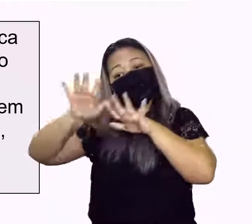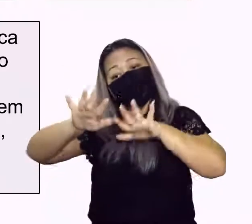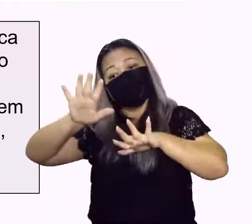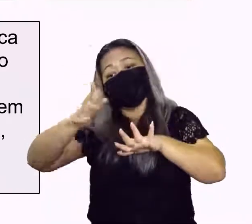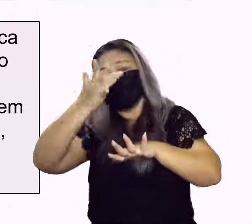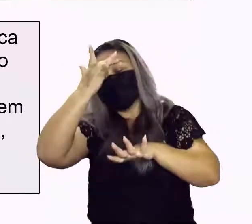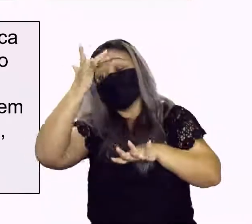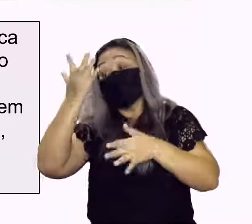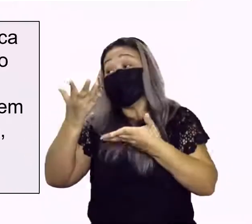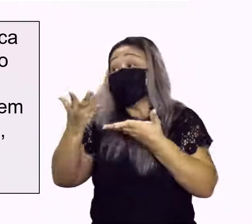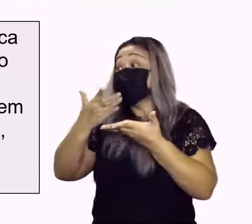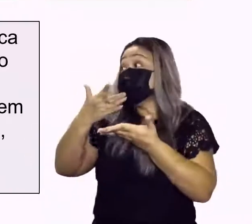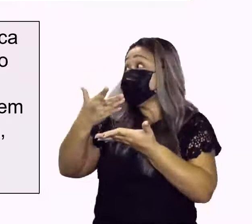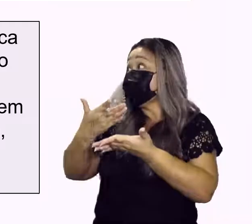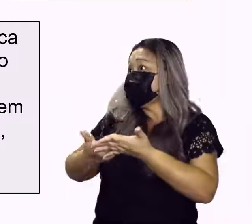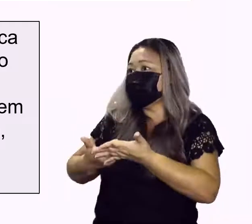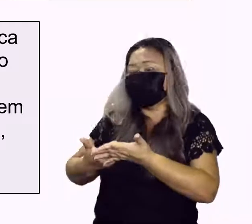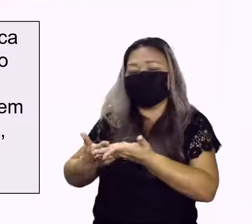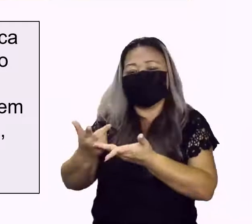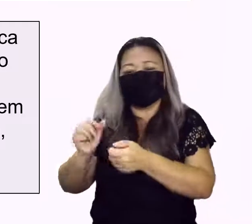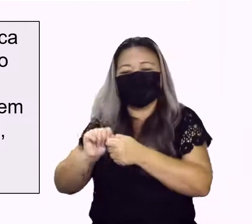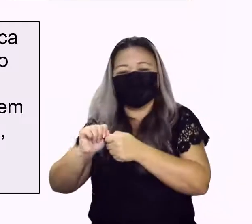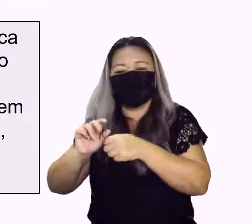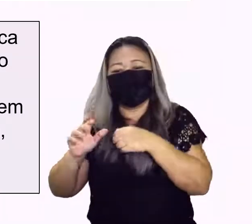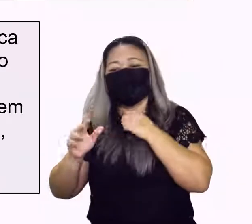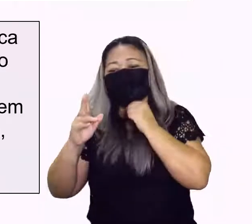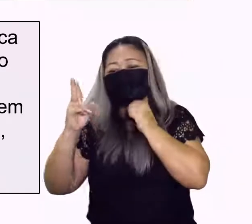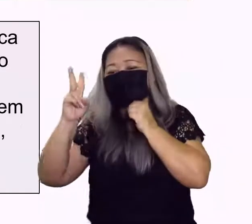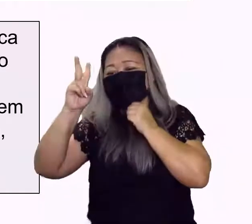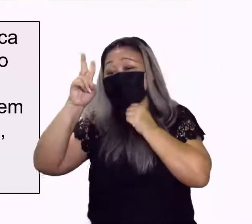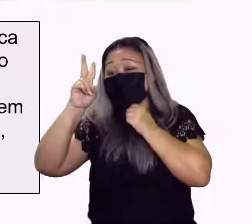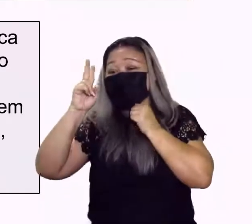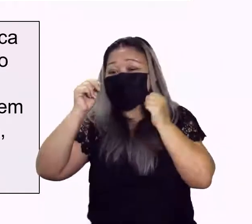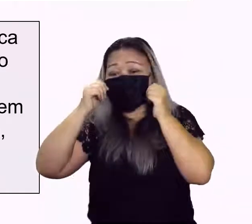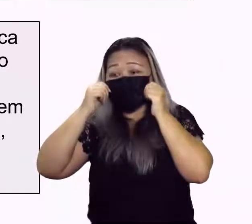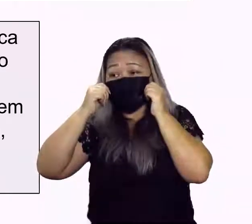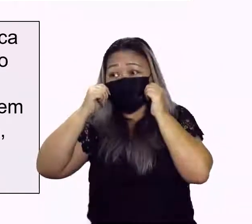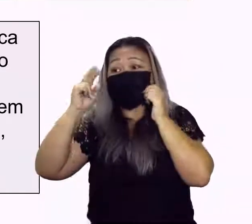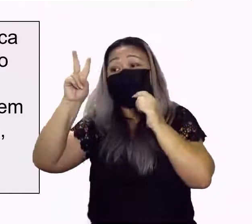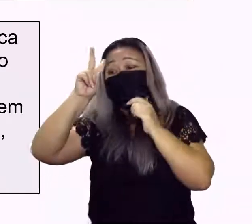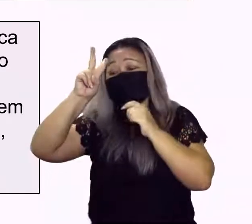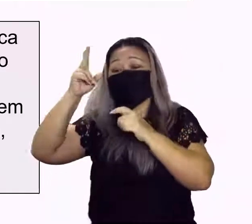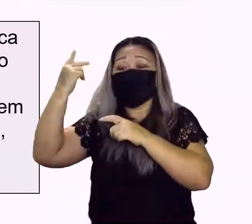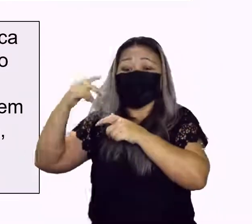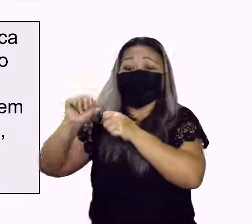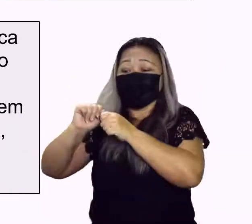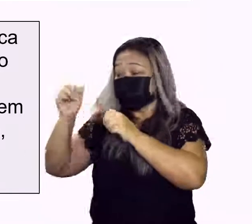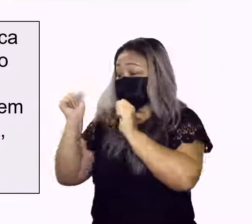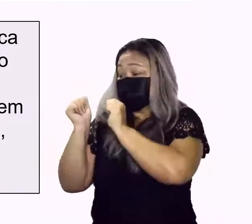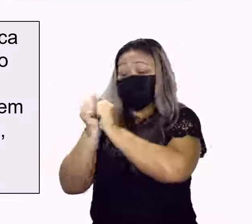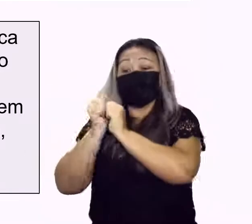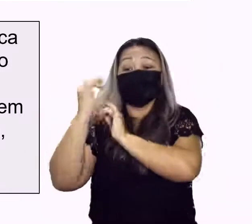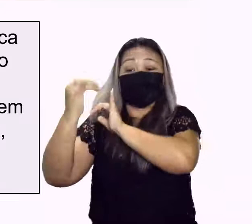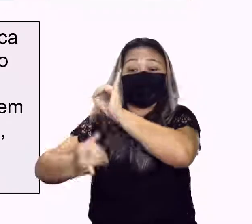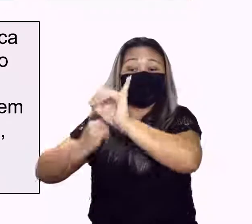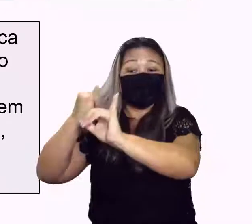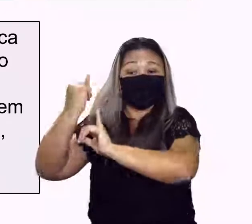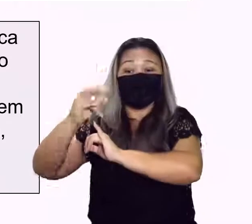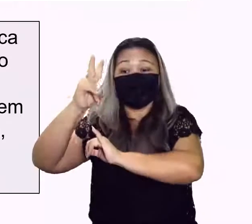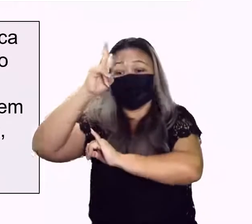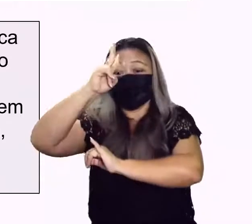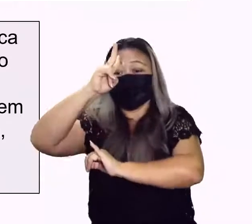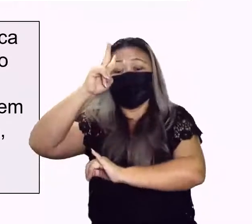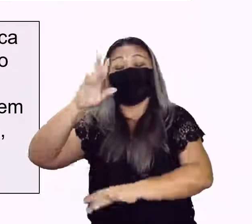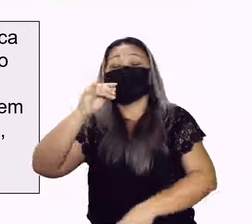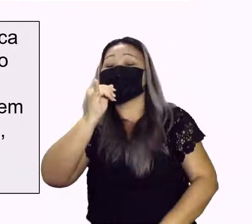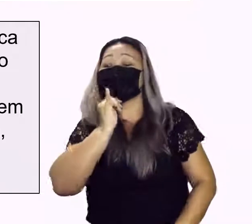histórias. Anteriormente as pessoas viajavam com contadores de histórias. Muito legal isso. Interessante. Por